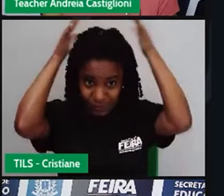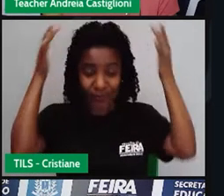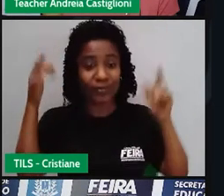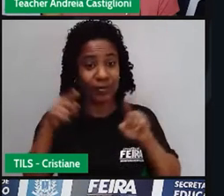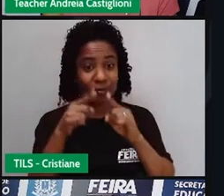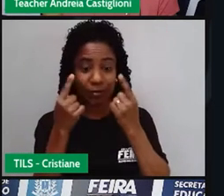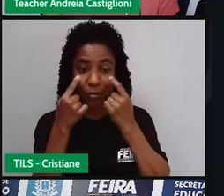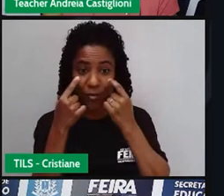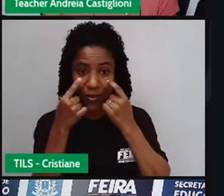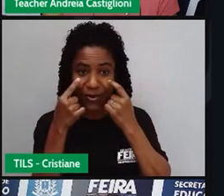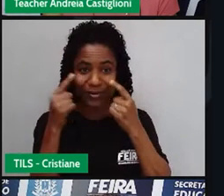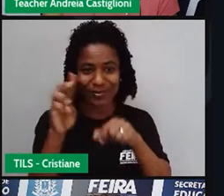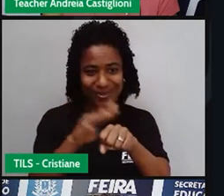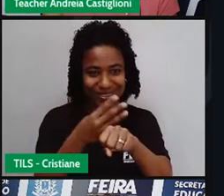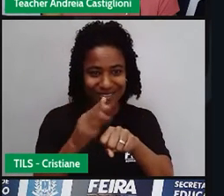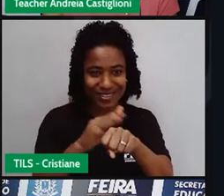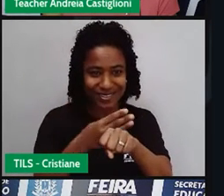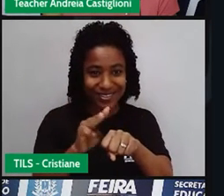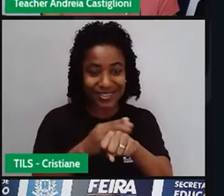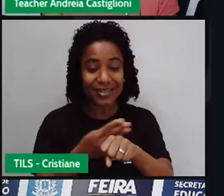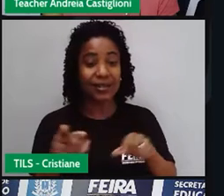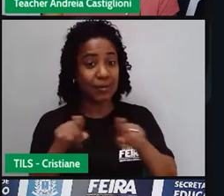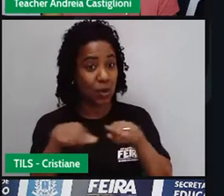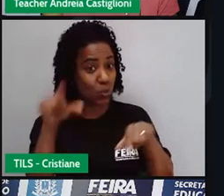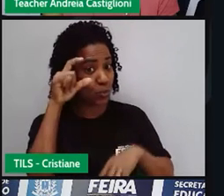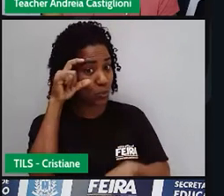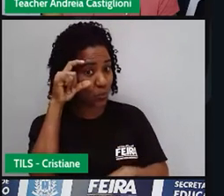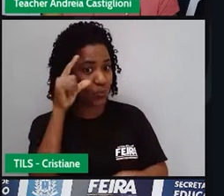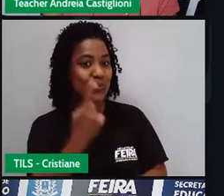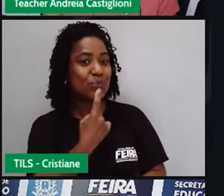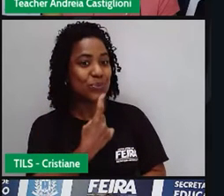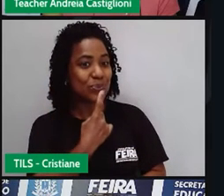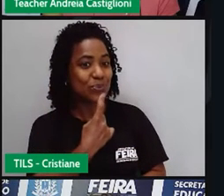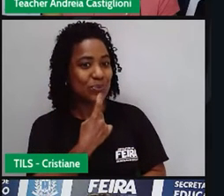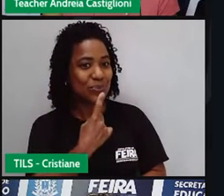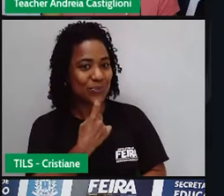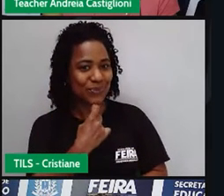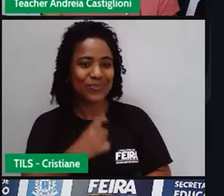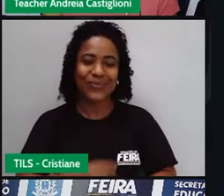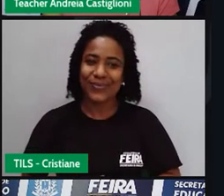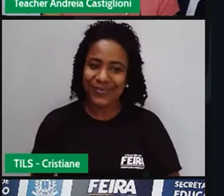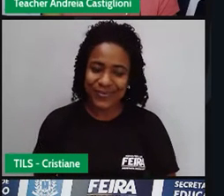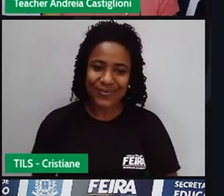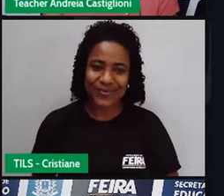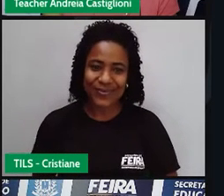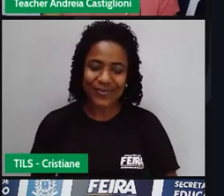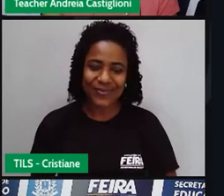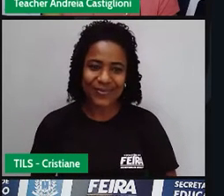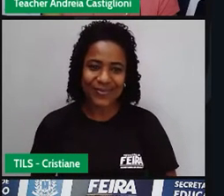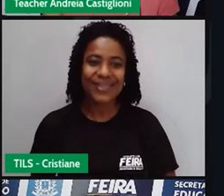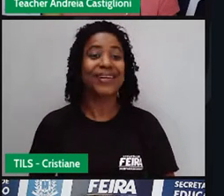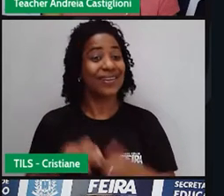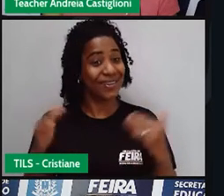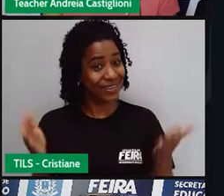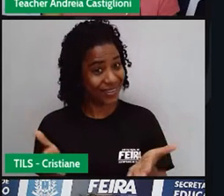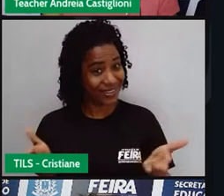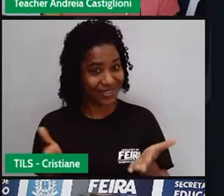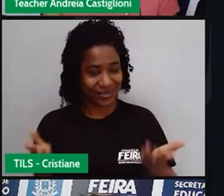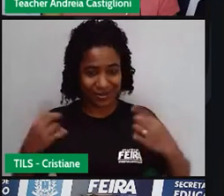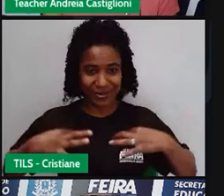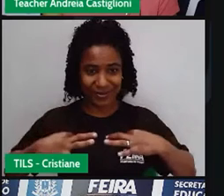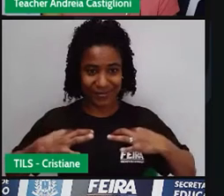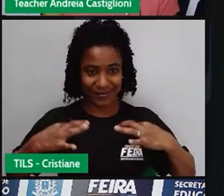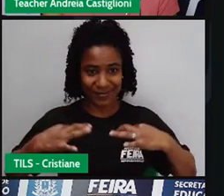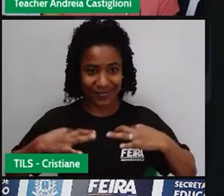meus olhos também são cartão eu uso óculos quartos vermelha e hoje estou